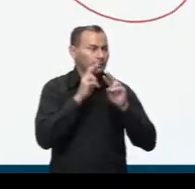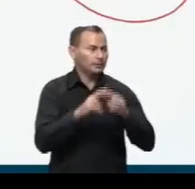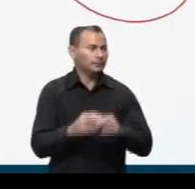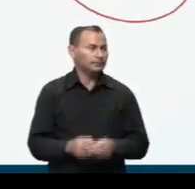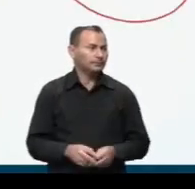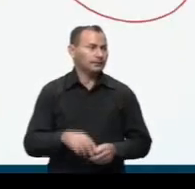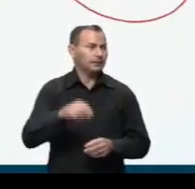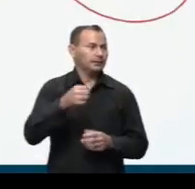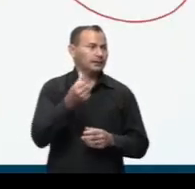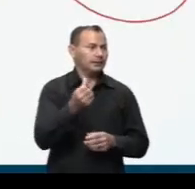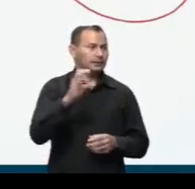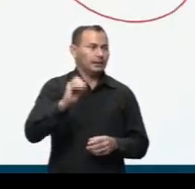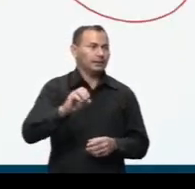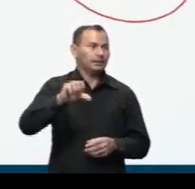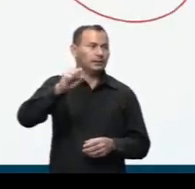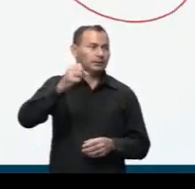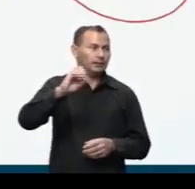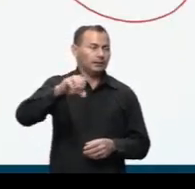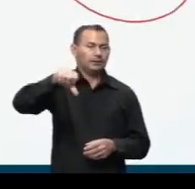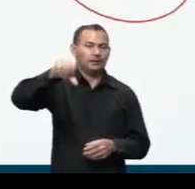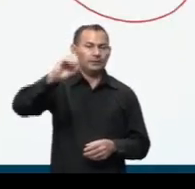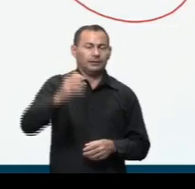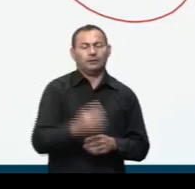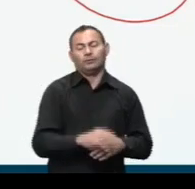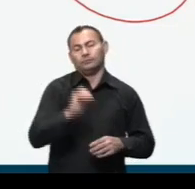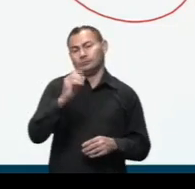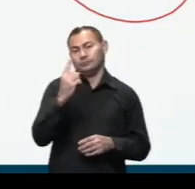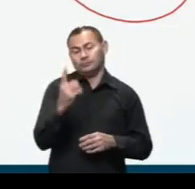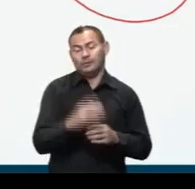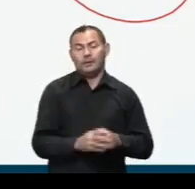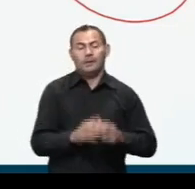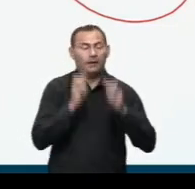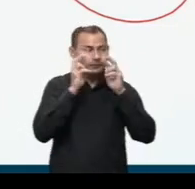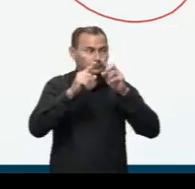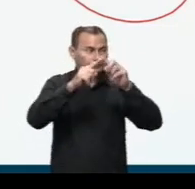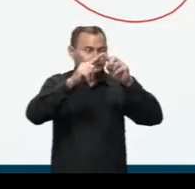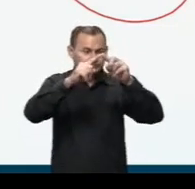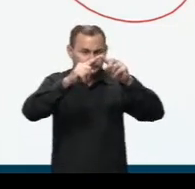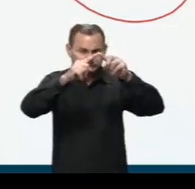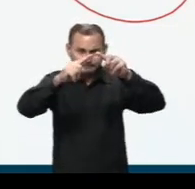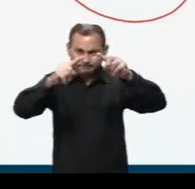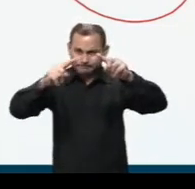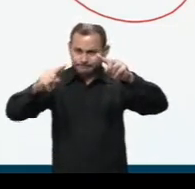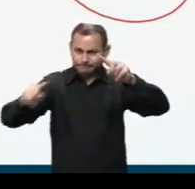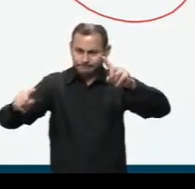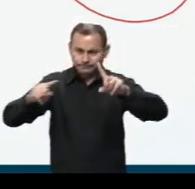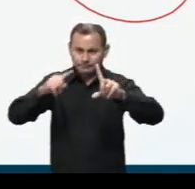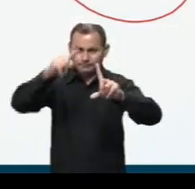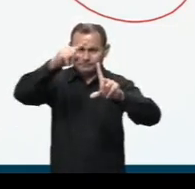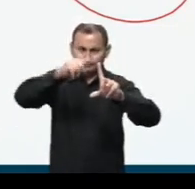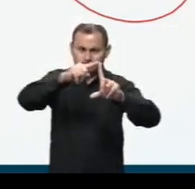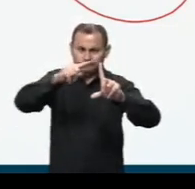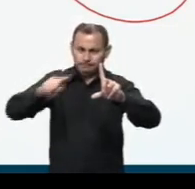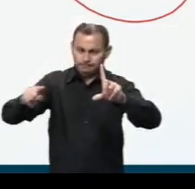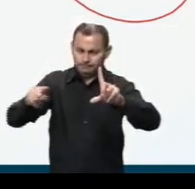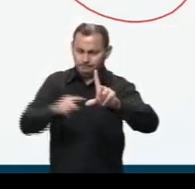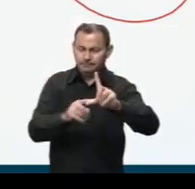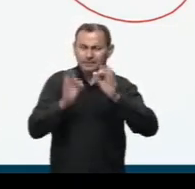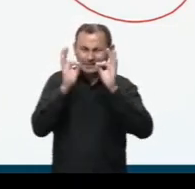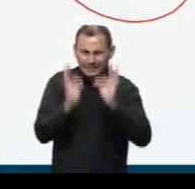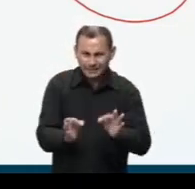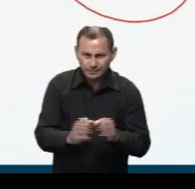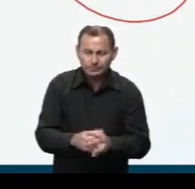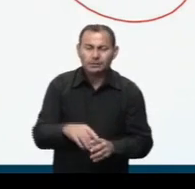É ele que vai garantir que a nossa obra está esquadrijada, que ela está certinha, que está com 90 graus esse ângulo